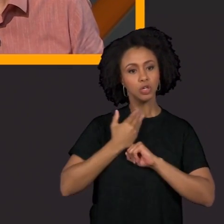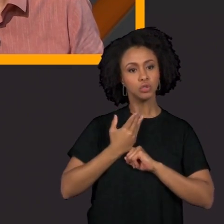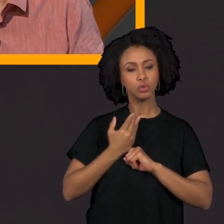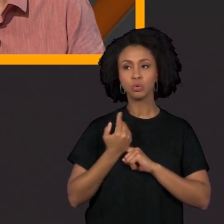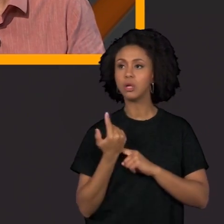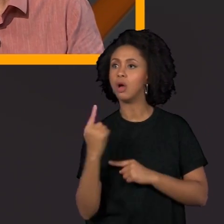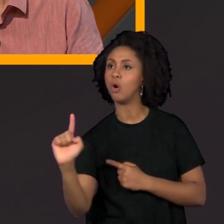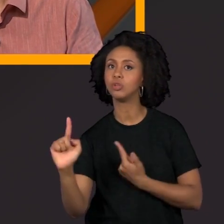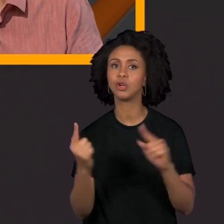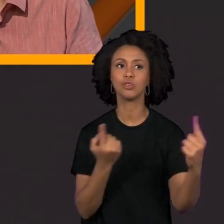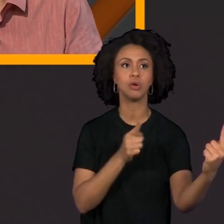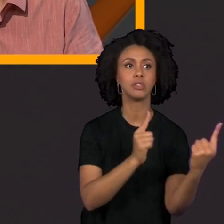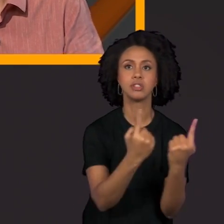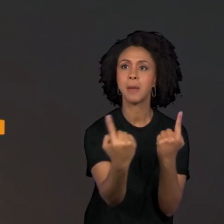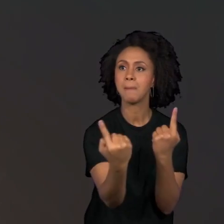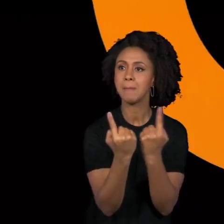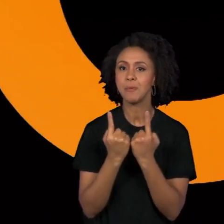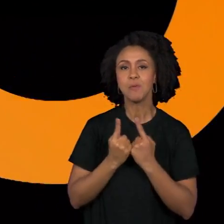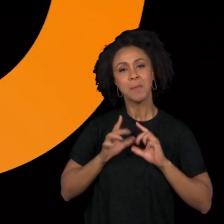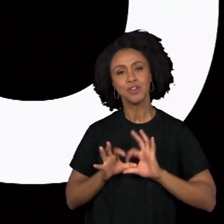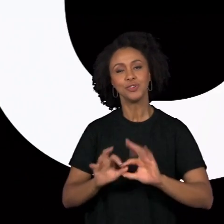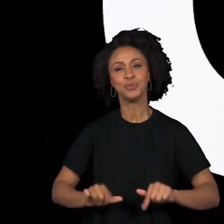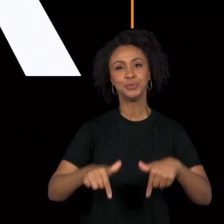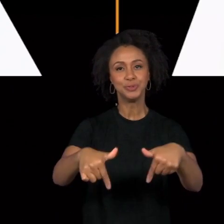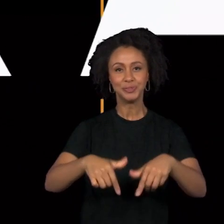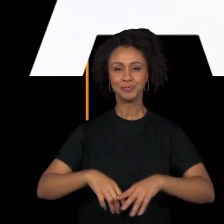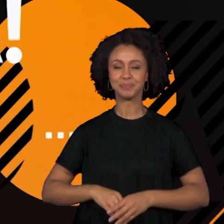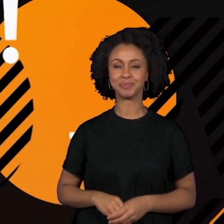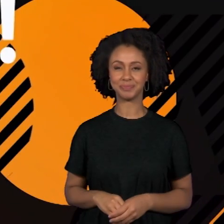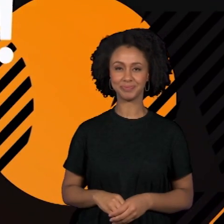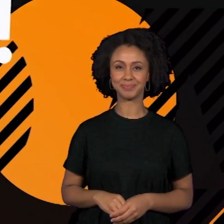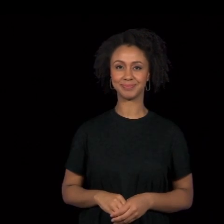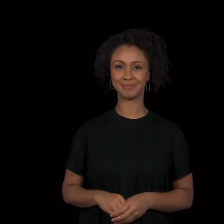as pessoas e a fazermos juntas.